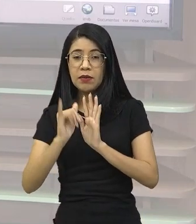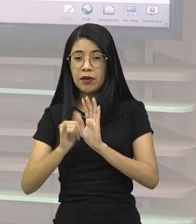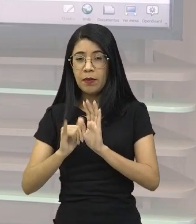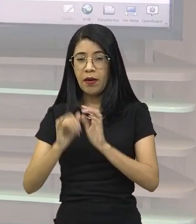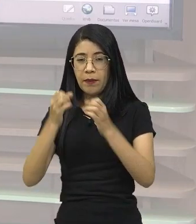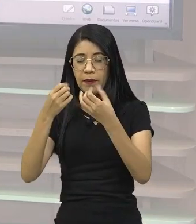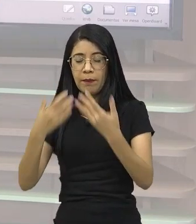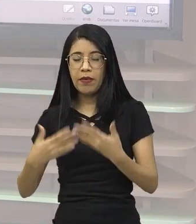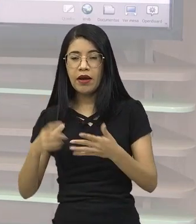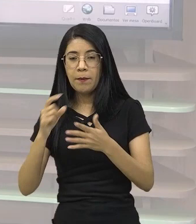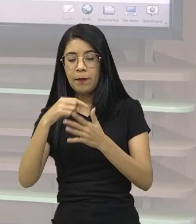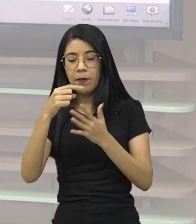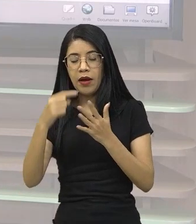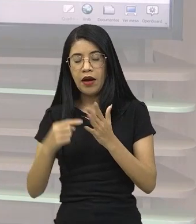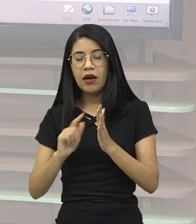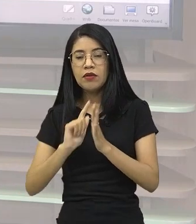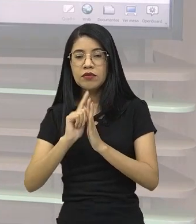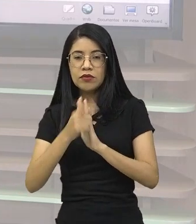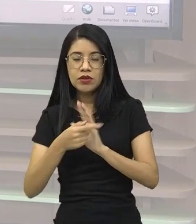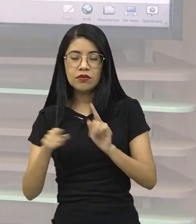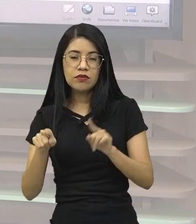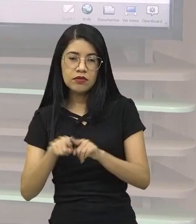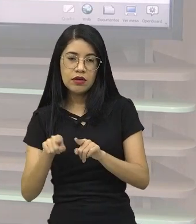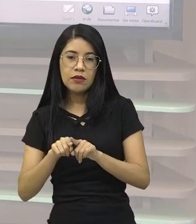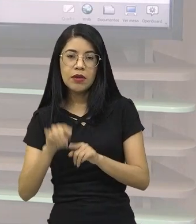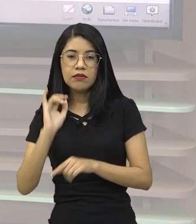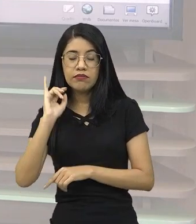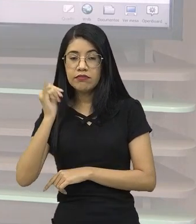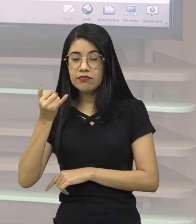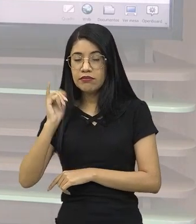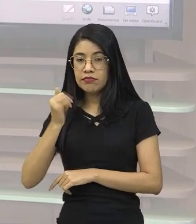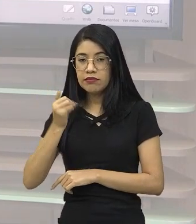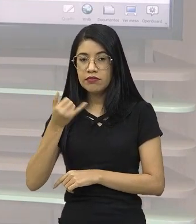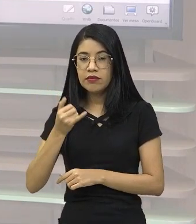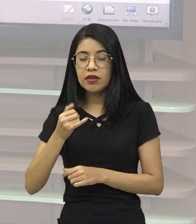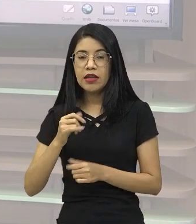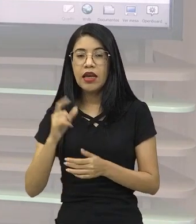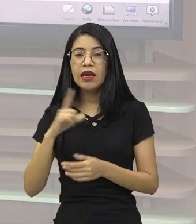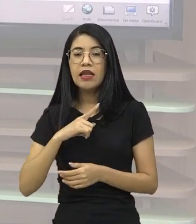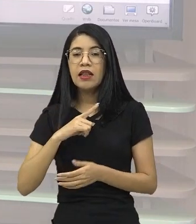né, também os elementos, é um gênero textual narrativo e que traz os